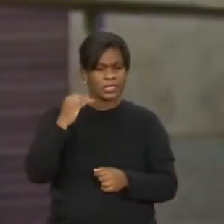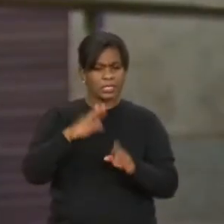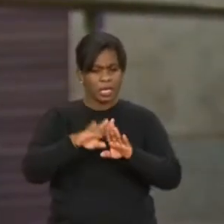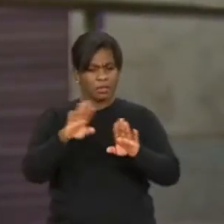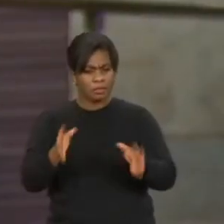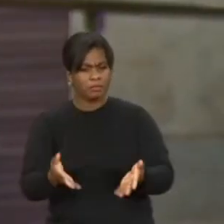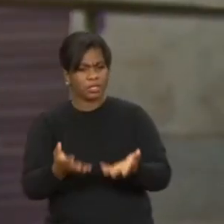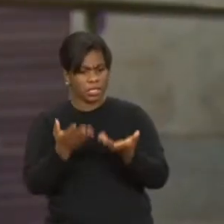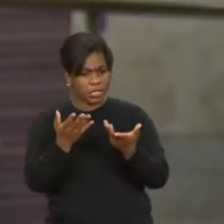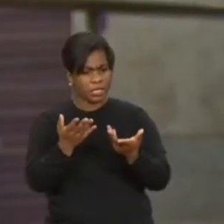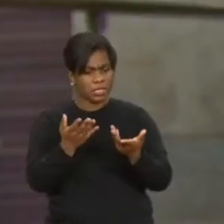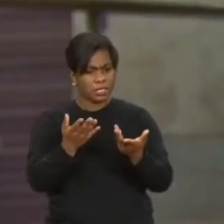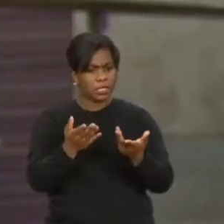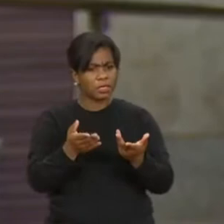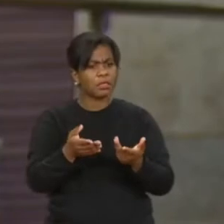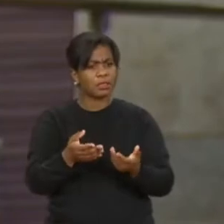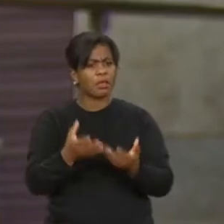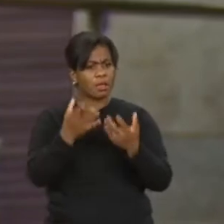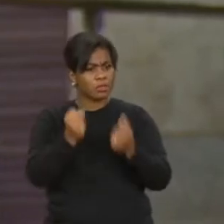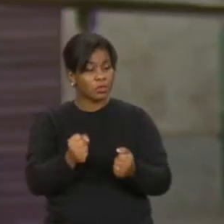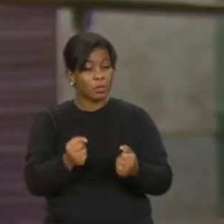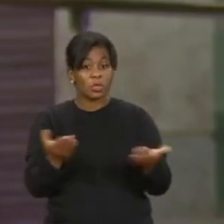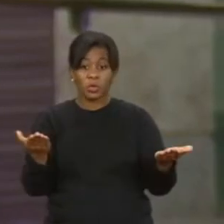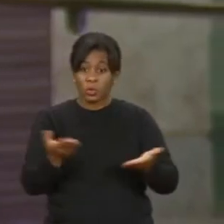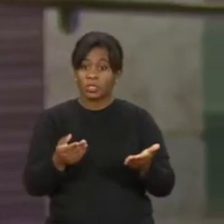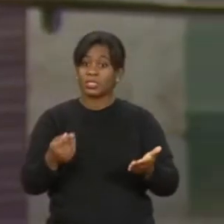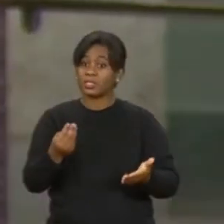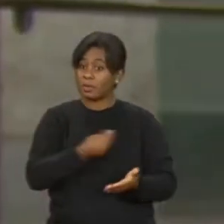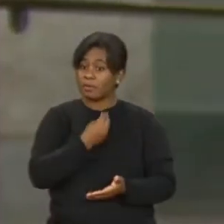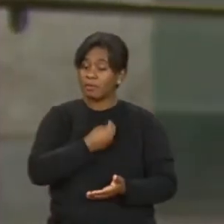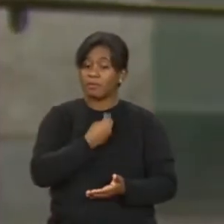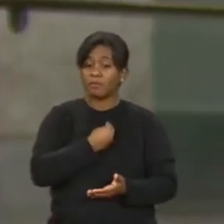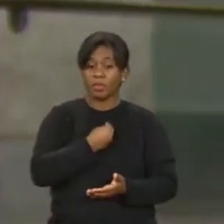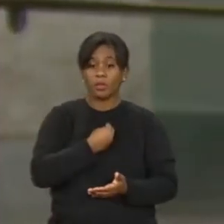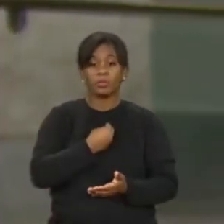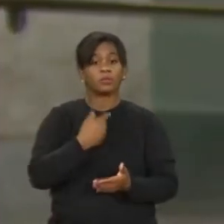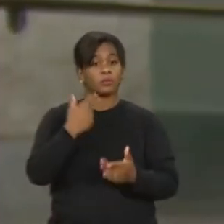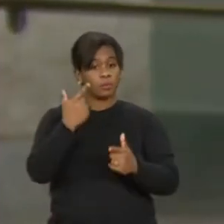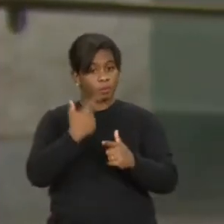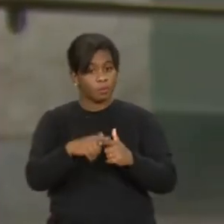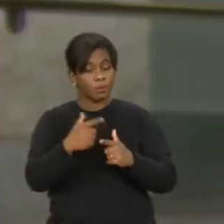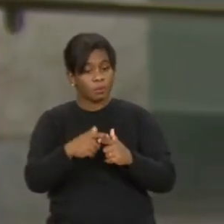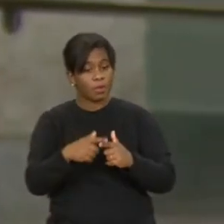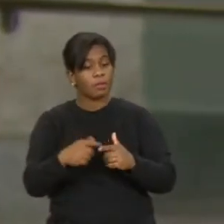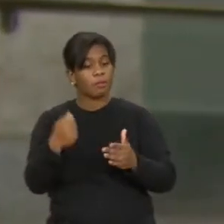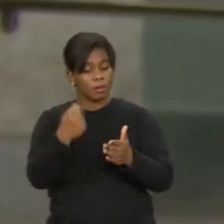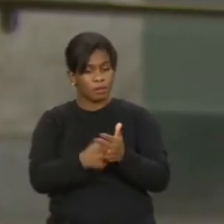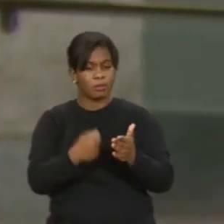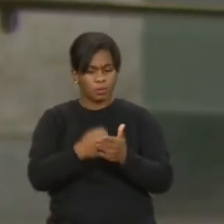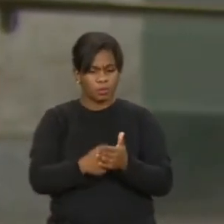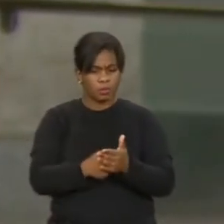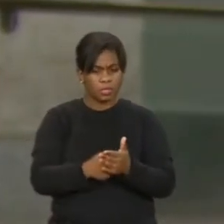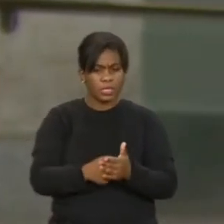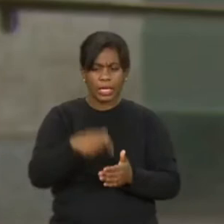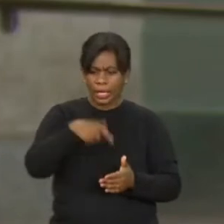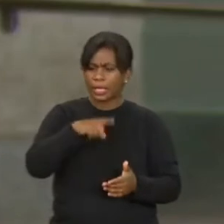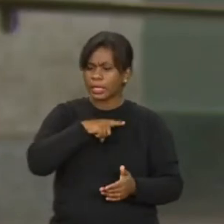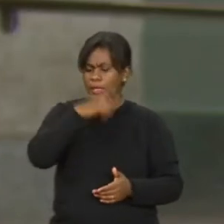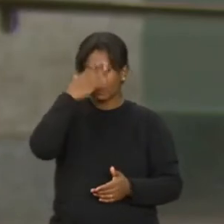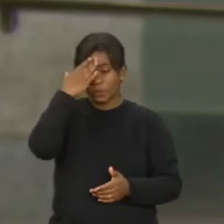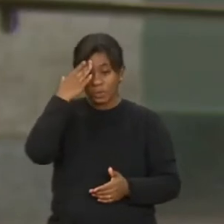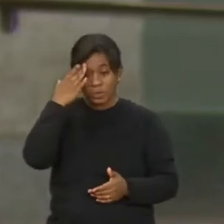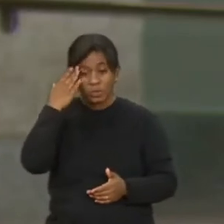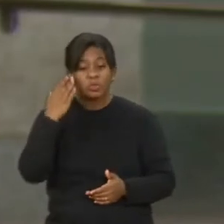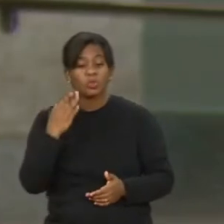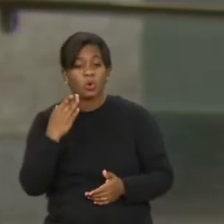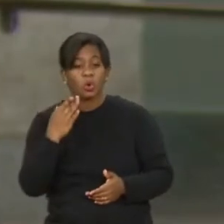uma luta. Aqui tem gente que já teve um filho que passou por doenças ou a